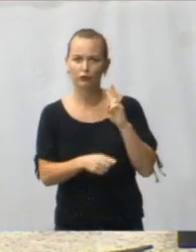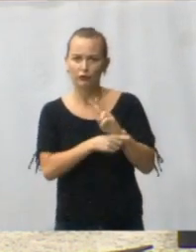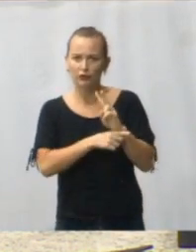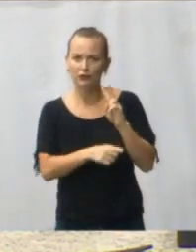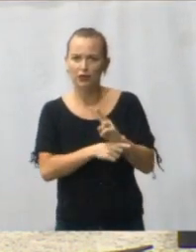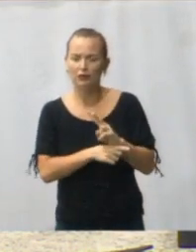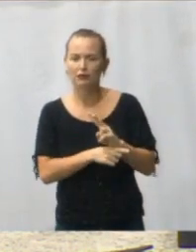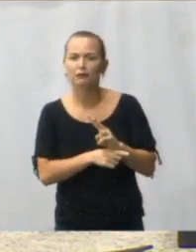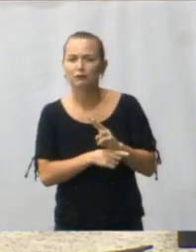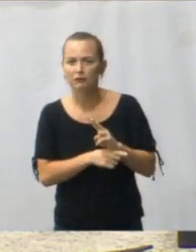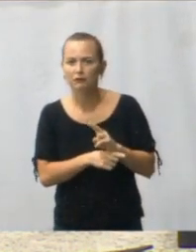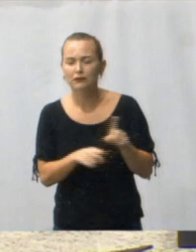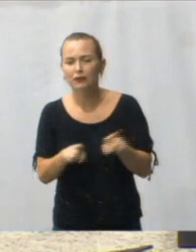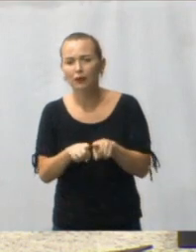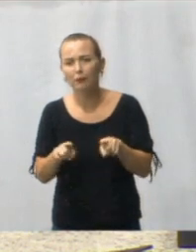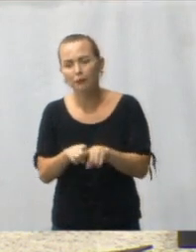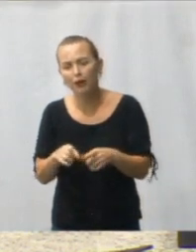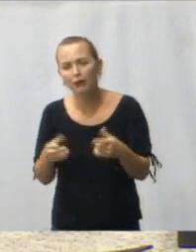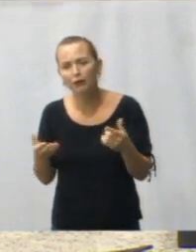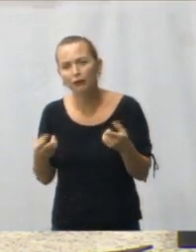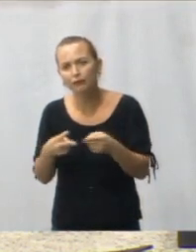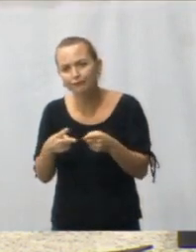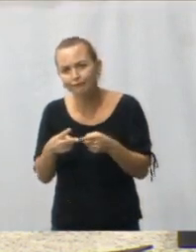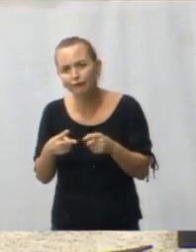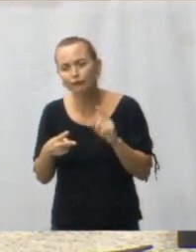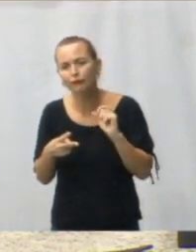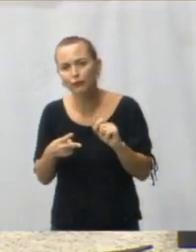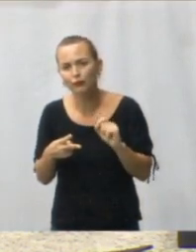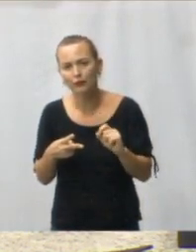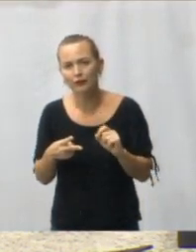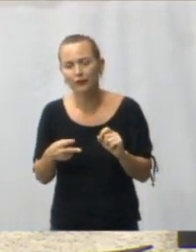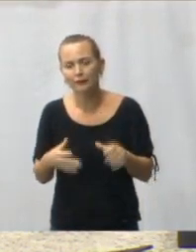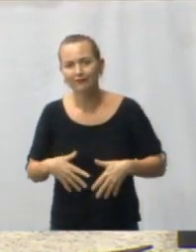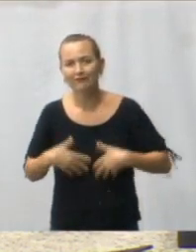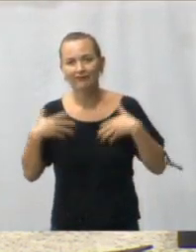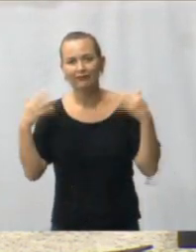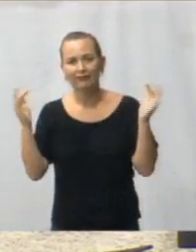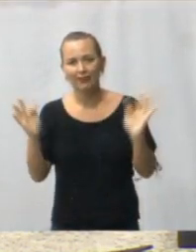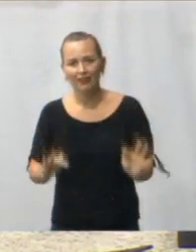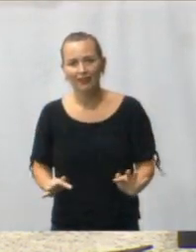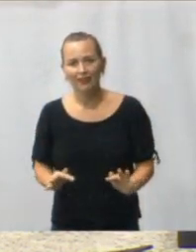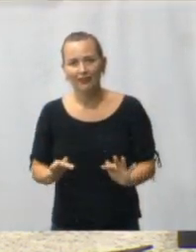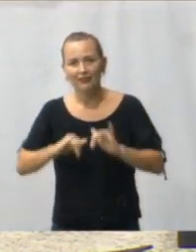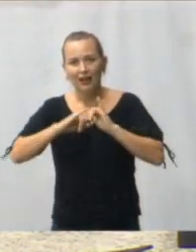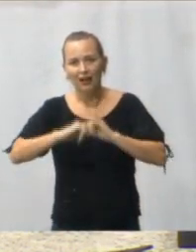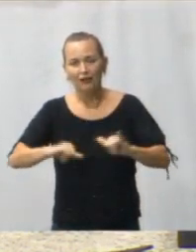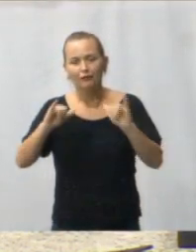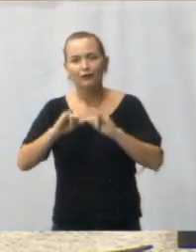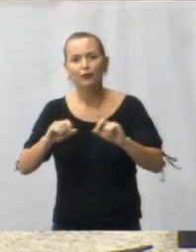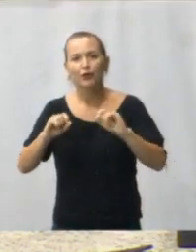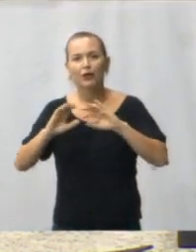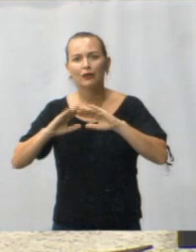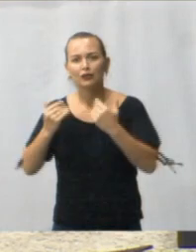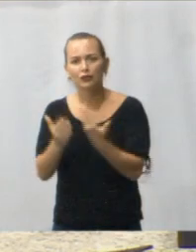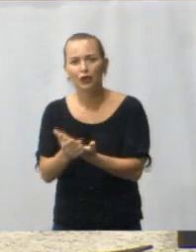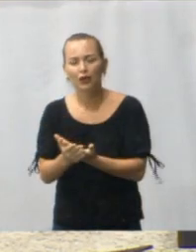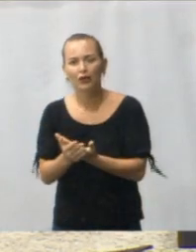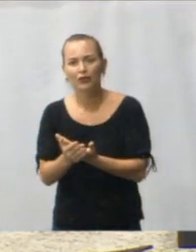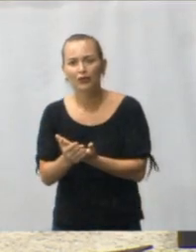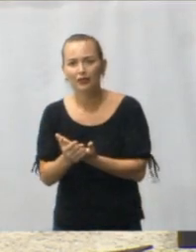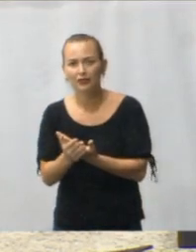a anunciada obra do Geisla. Geisla é uma escola de madeira para a cidade que nos